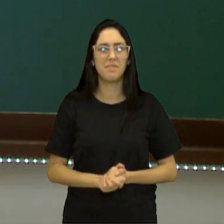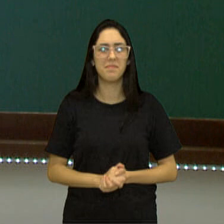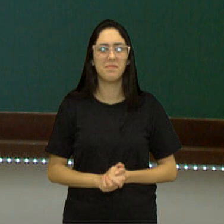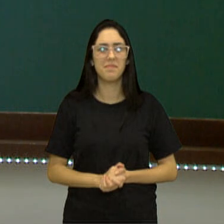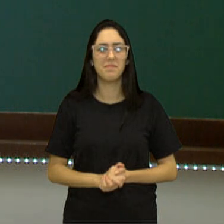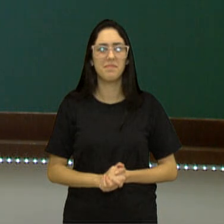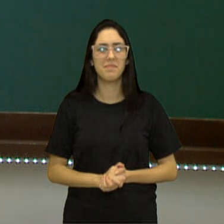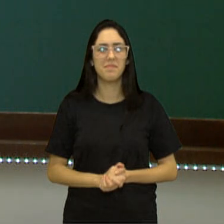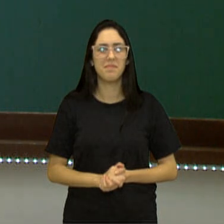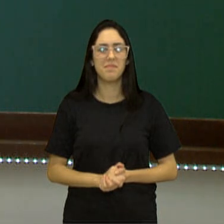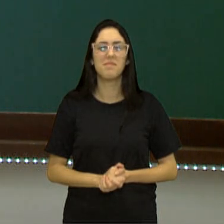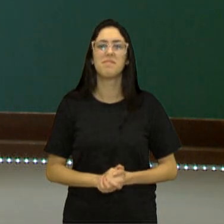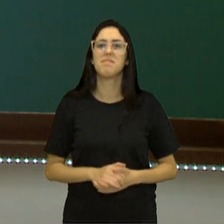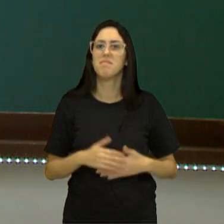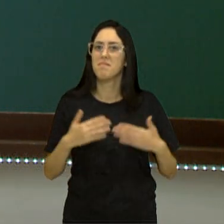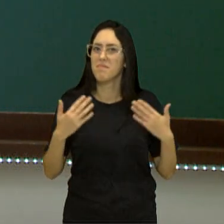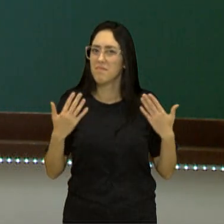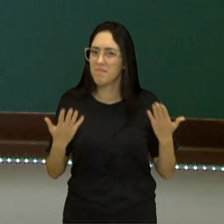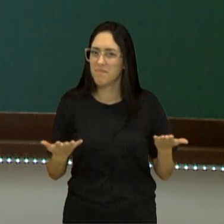Gente,